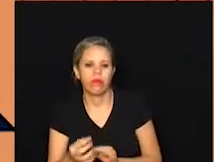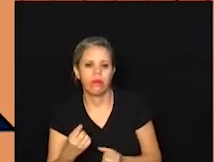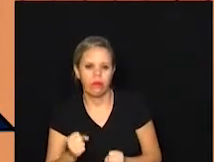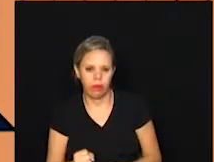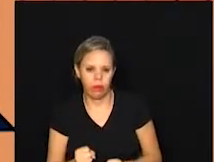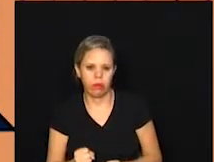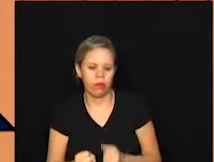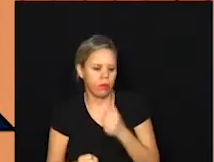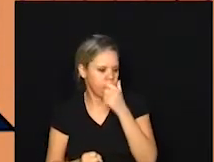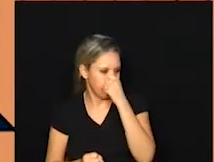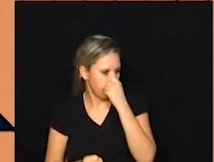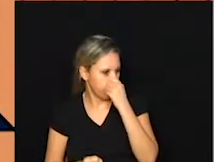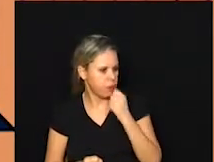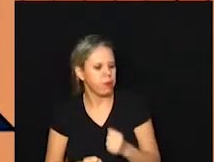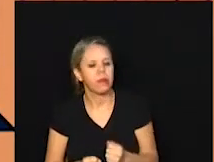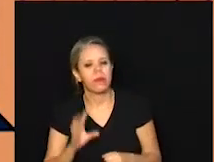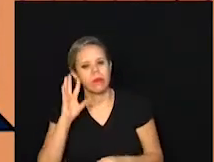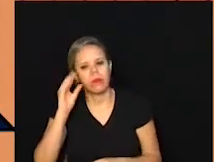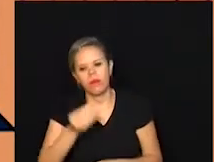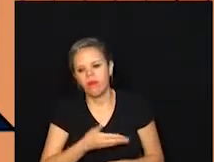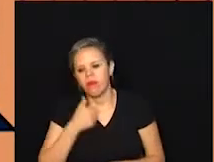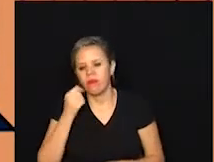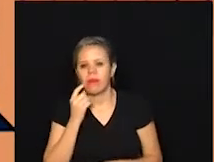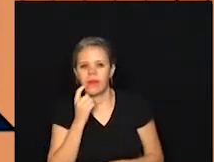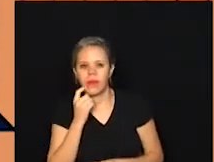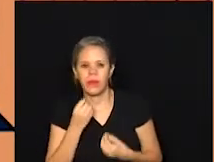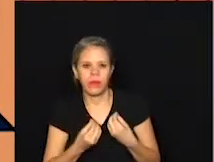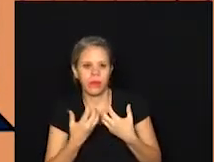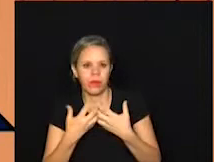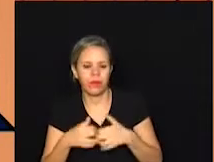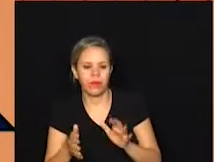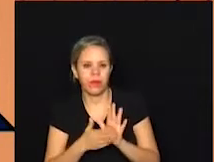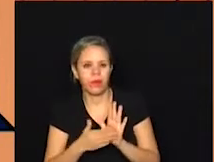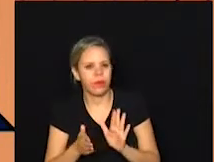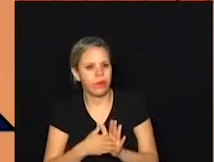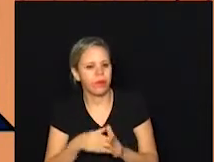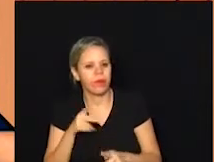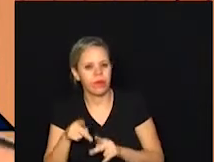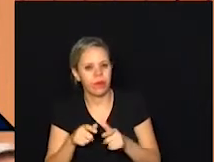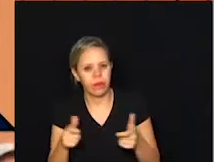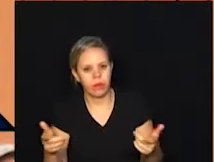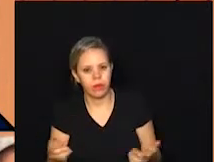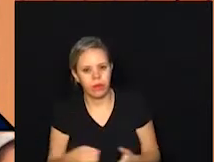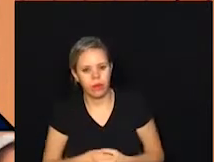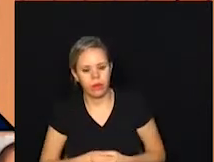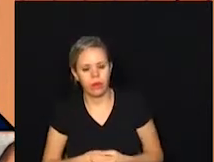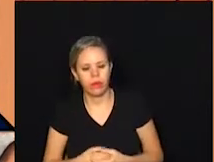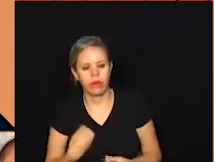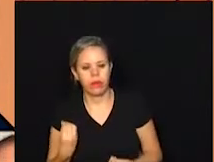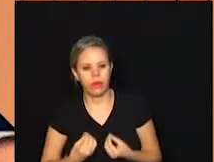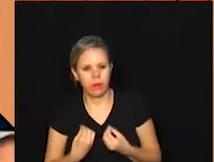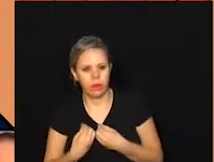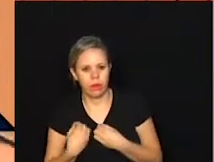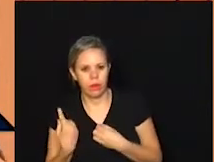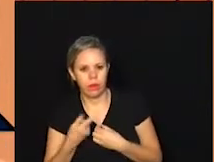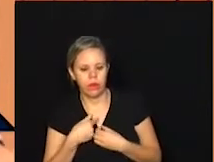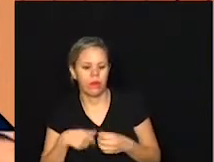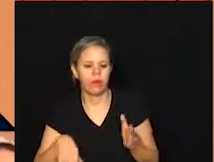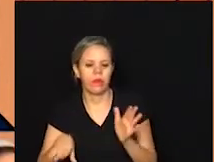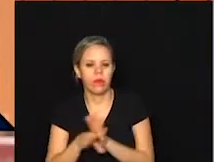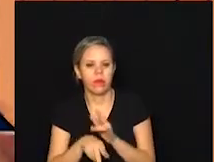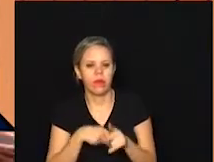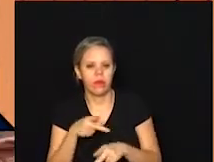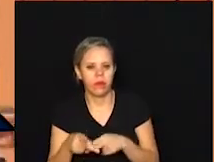pode entender melhor como que a gente pode propor isso para a população, como que a gente chega